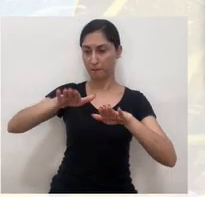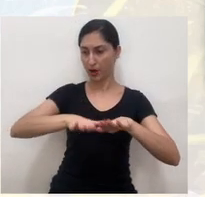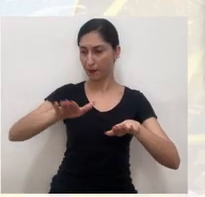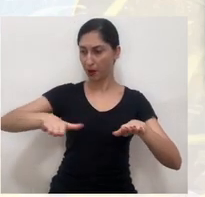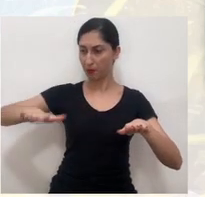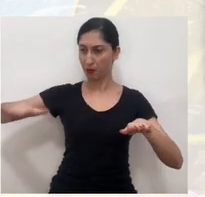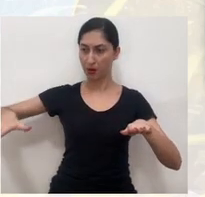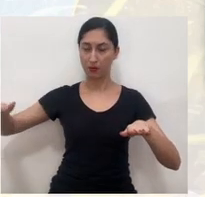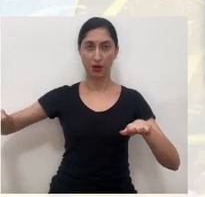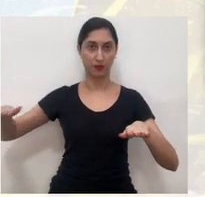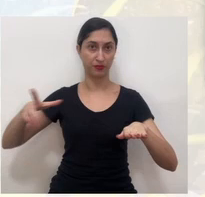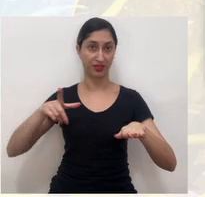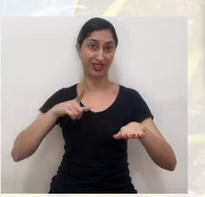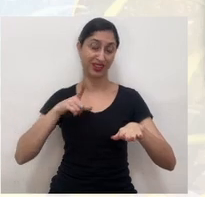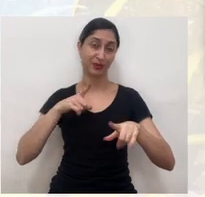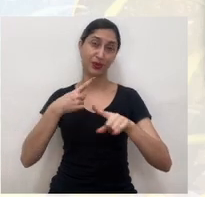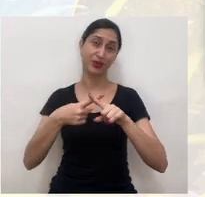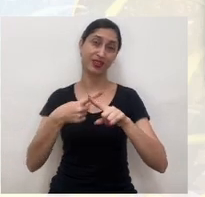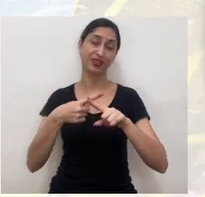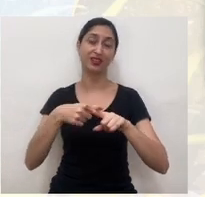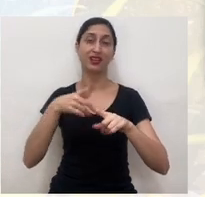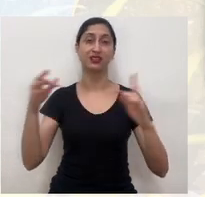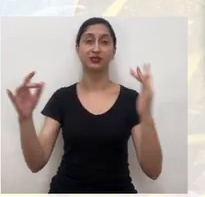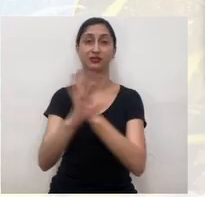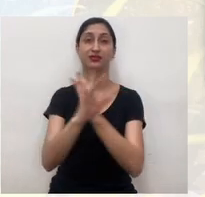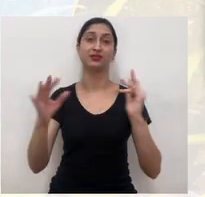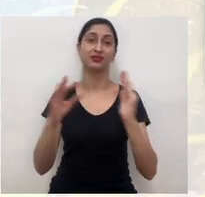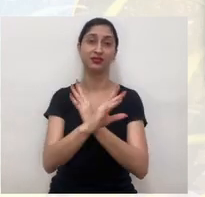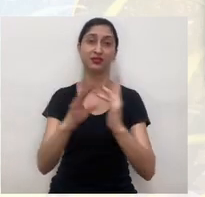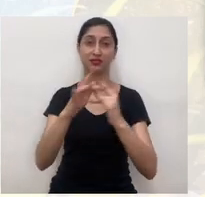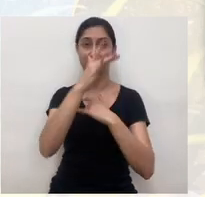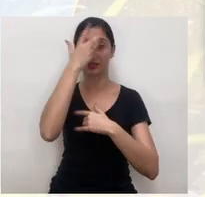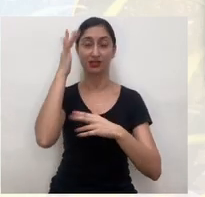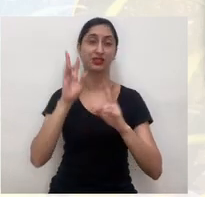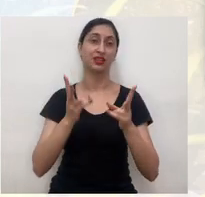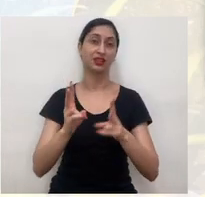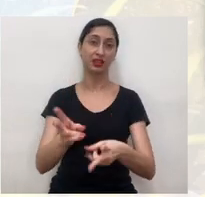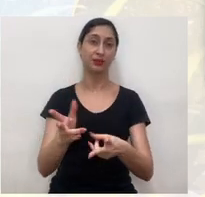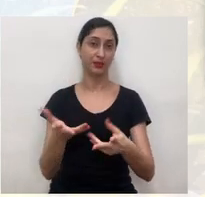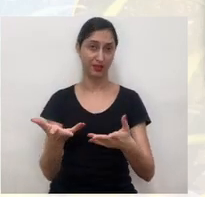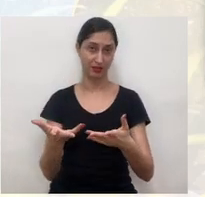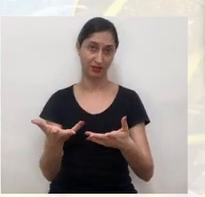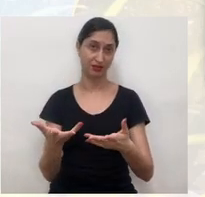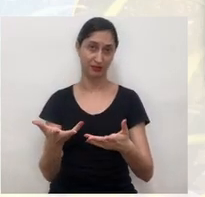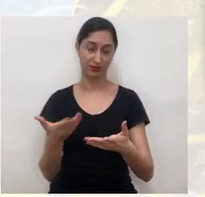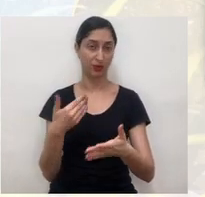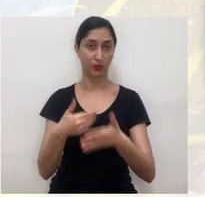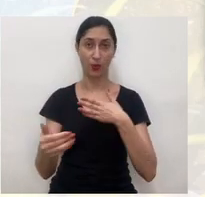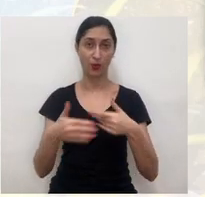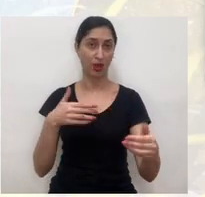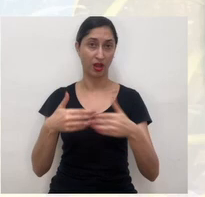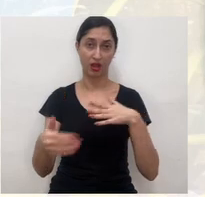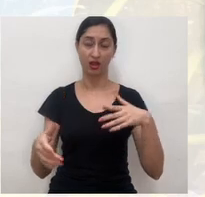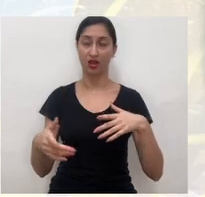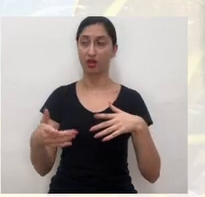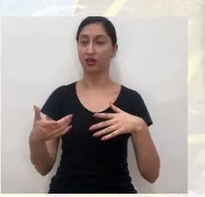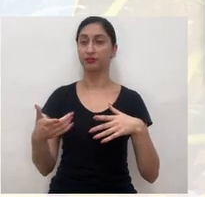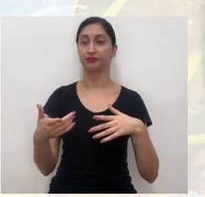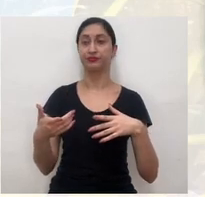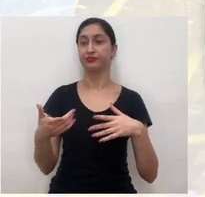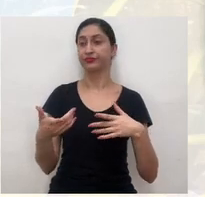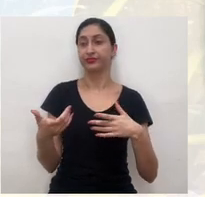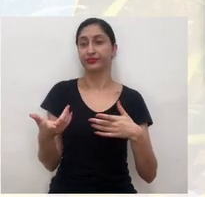circulação gigantesca de pessoas por ali sempre. Qualquer canteiro que você colocar vai ser um transtorno, vai